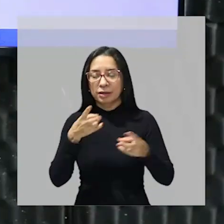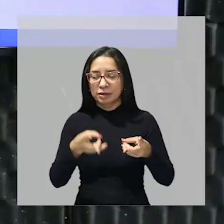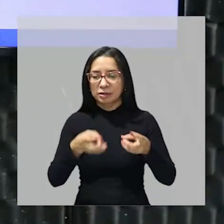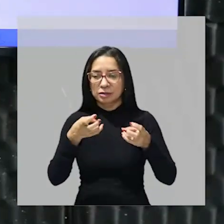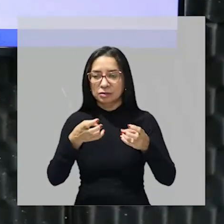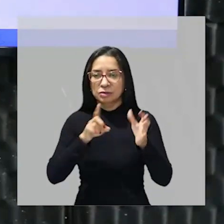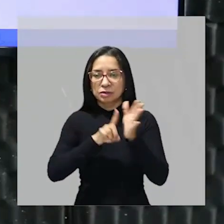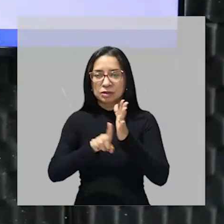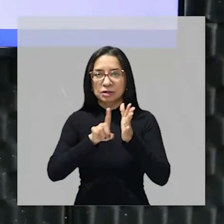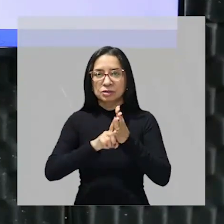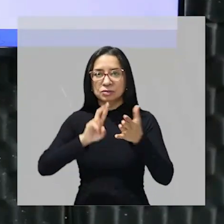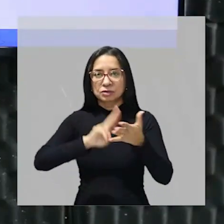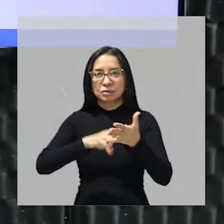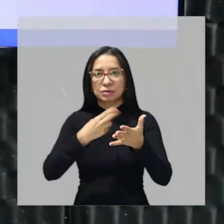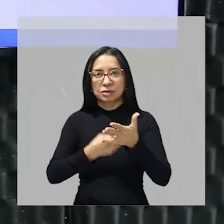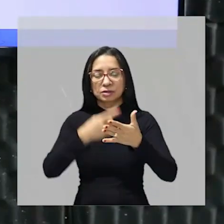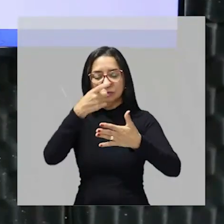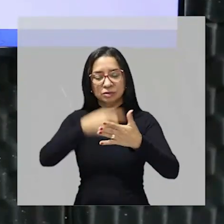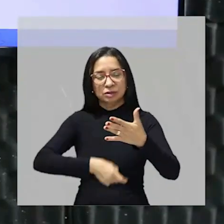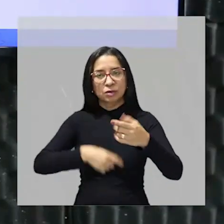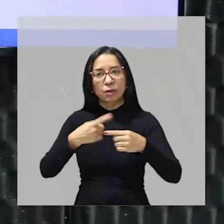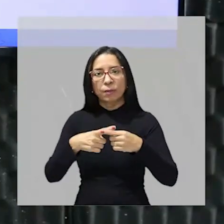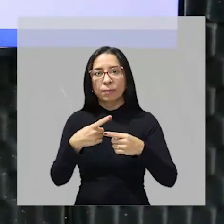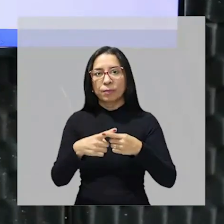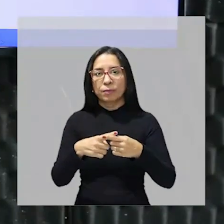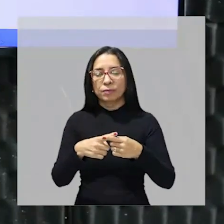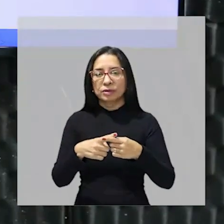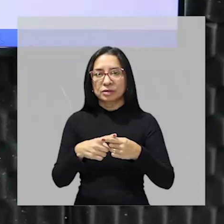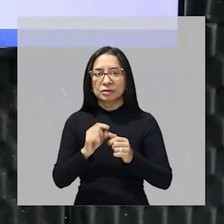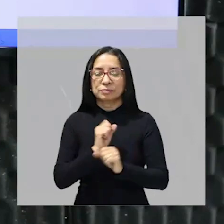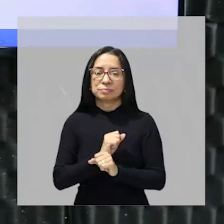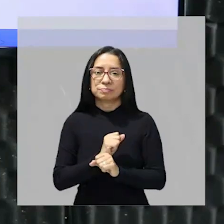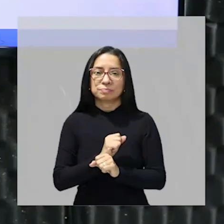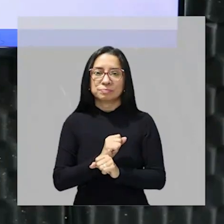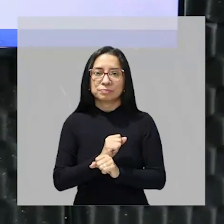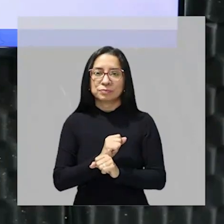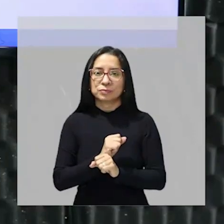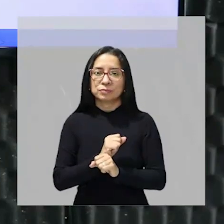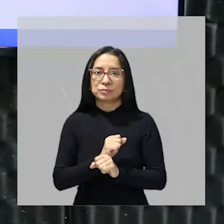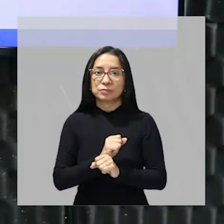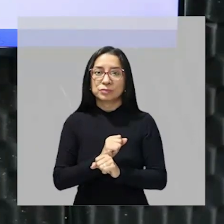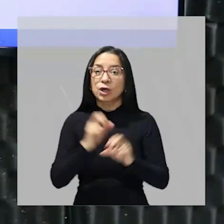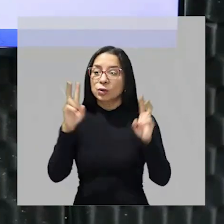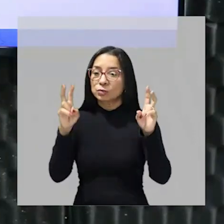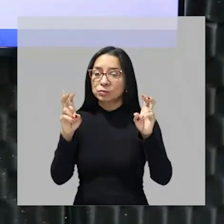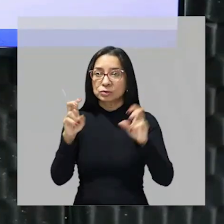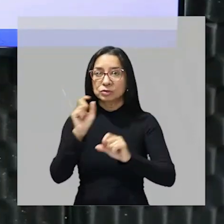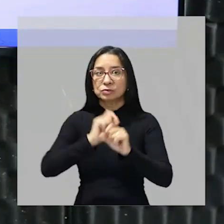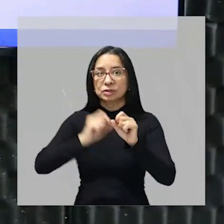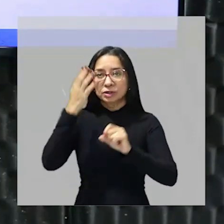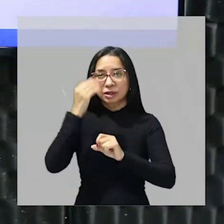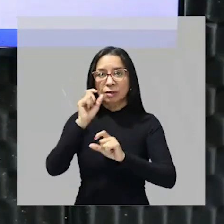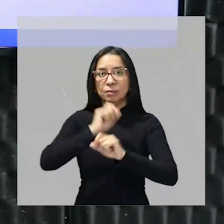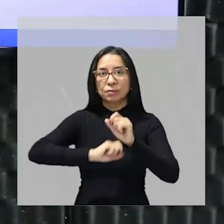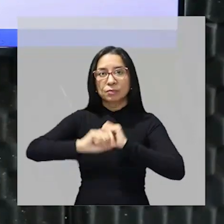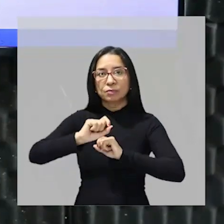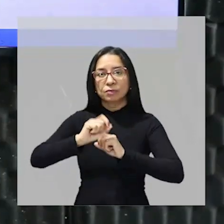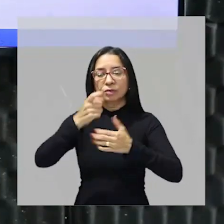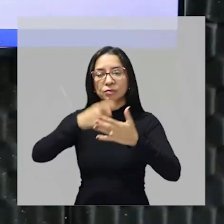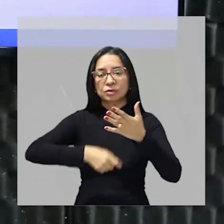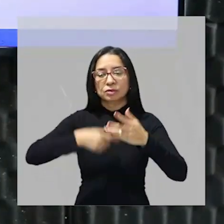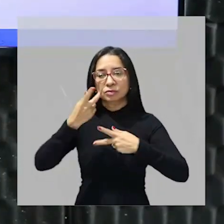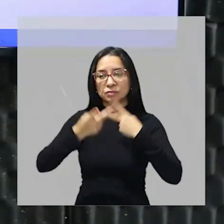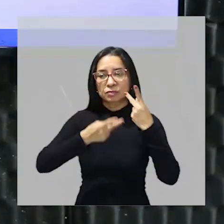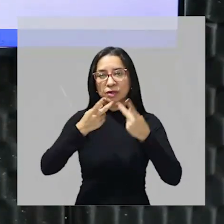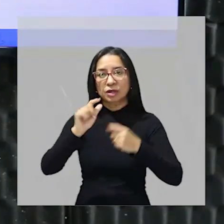de interpretação textual. Porque muitas vezes, no título, você já sabe o que o texto fala.